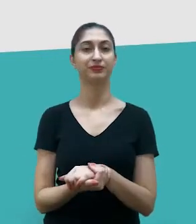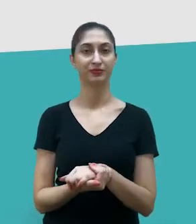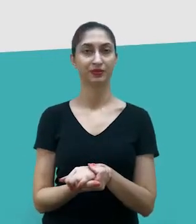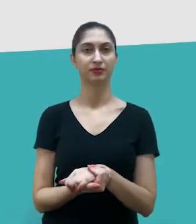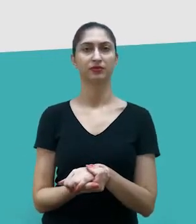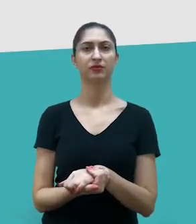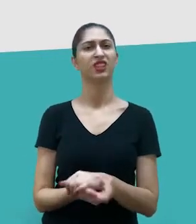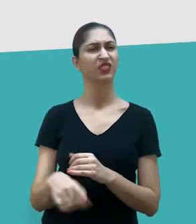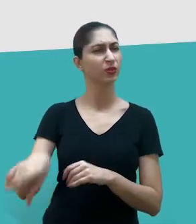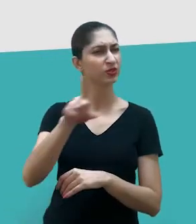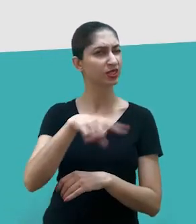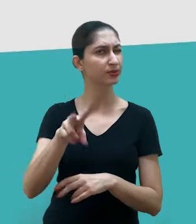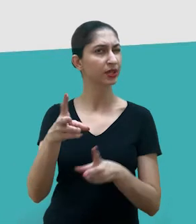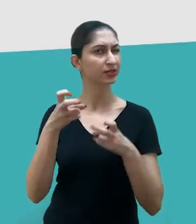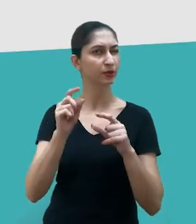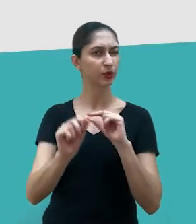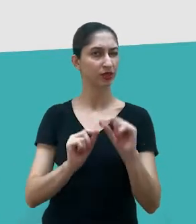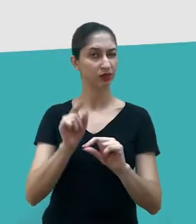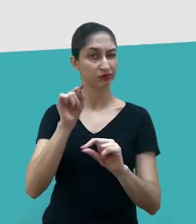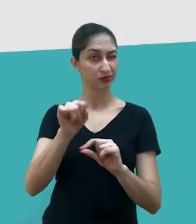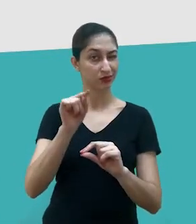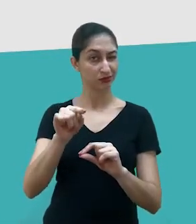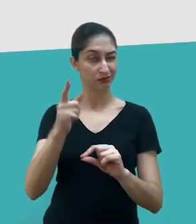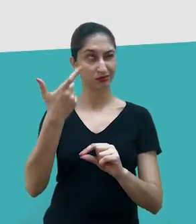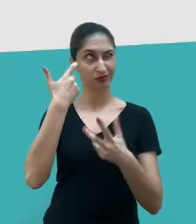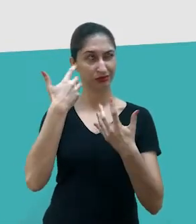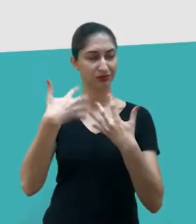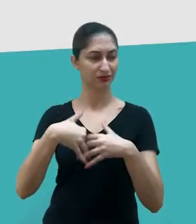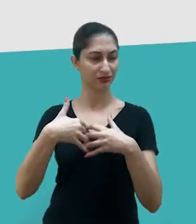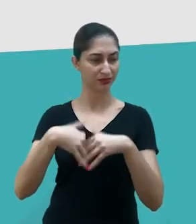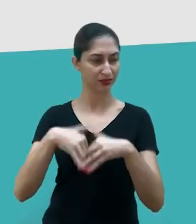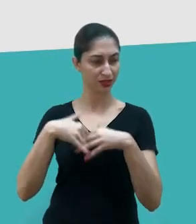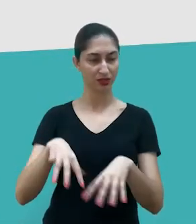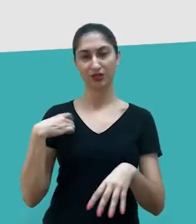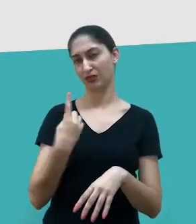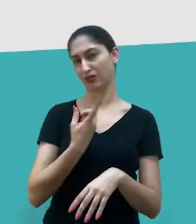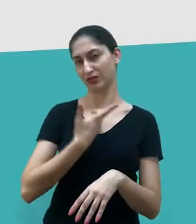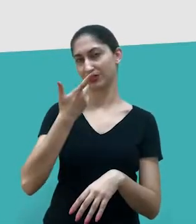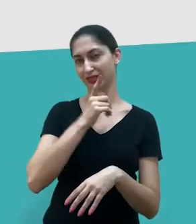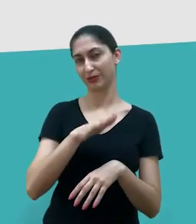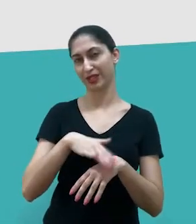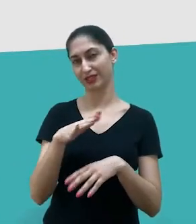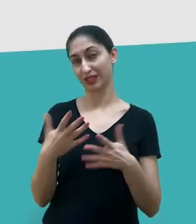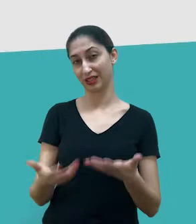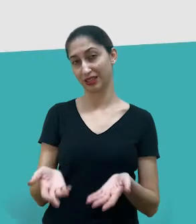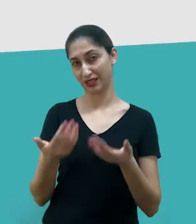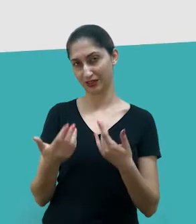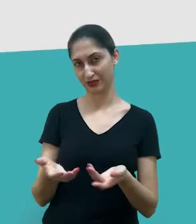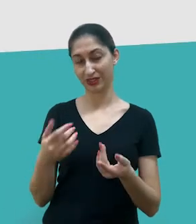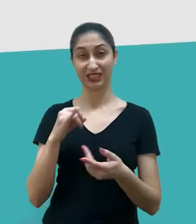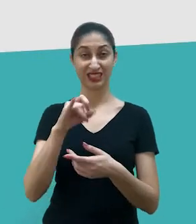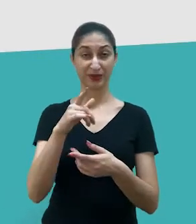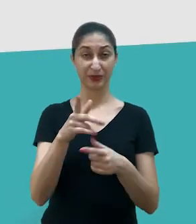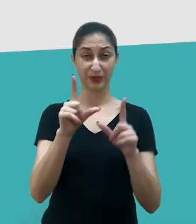E vocês vão perceber que quando vocês fizerem esse exercício, nós vamos ficar mais leves. Quanto